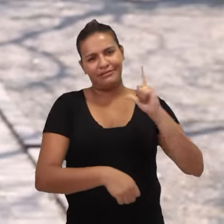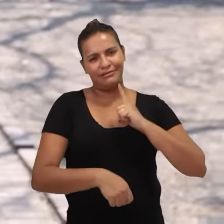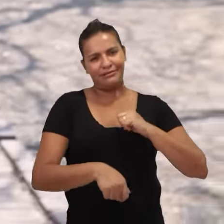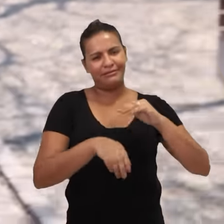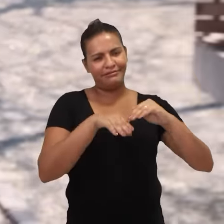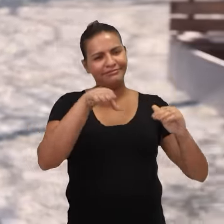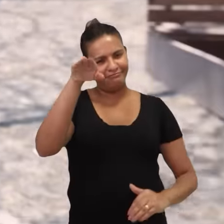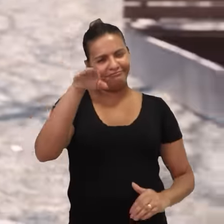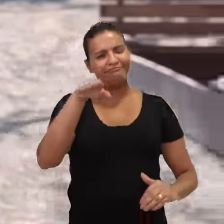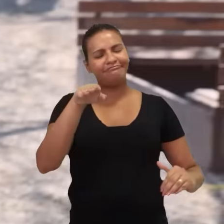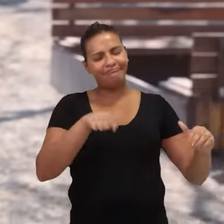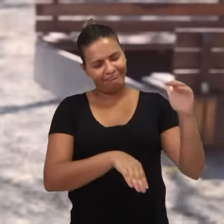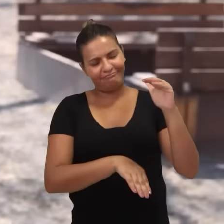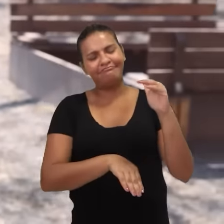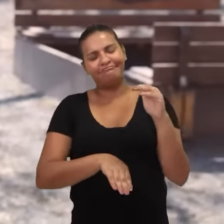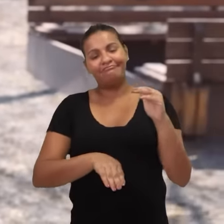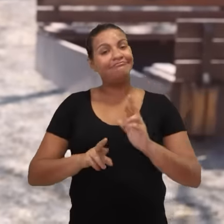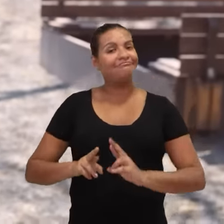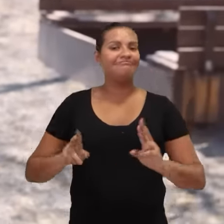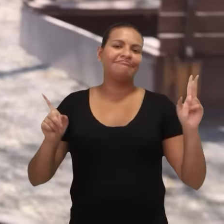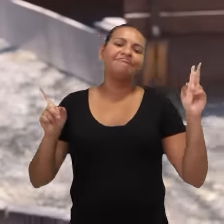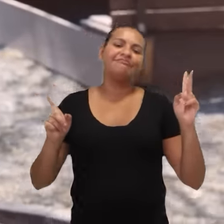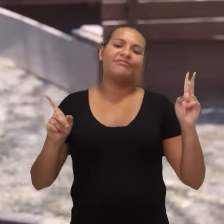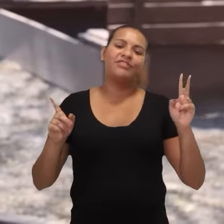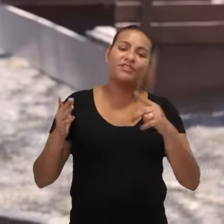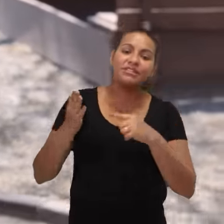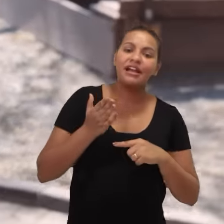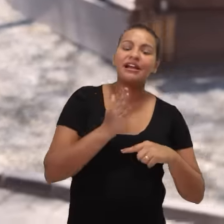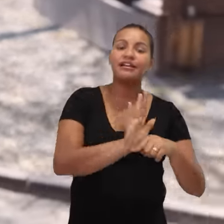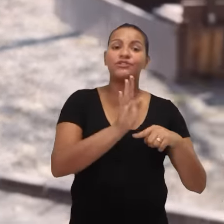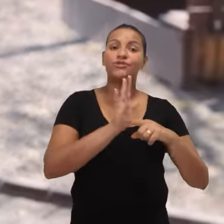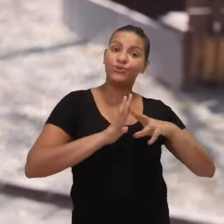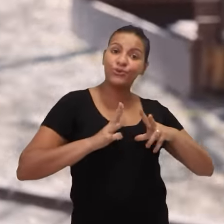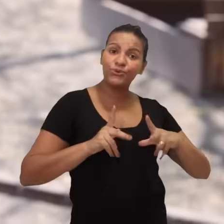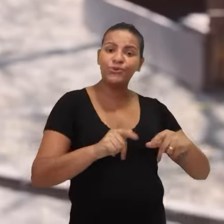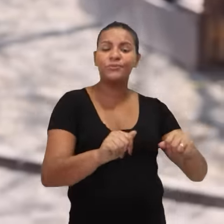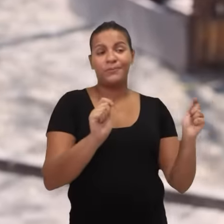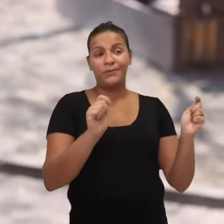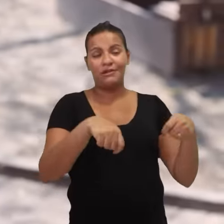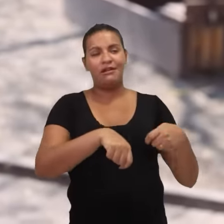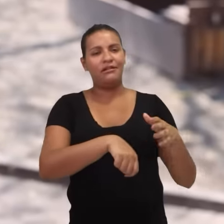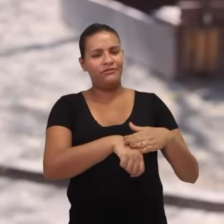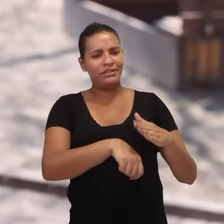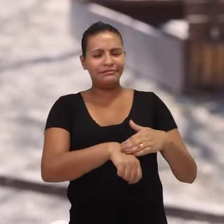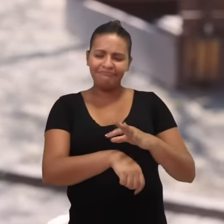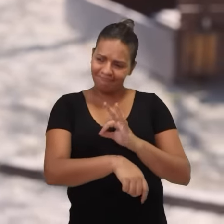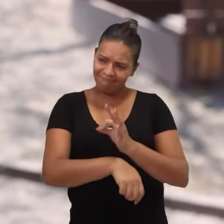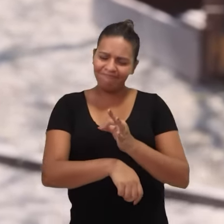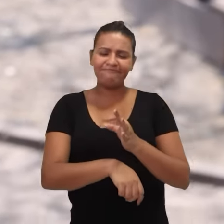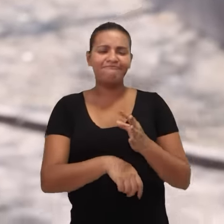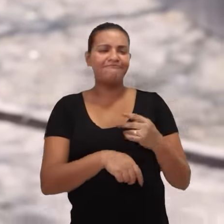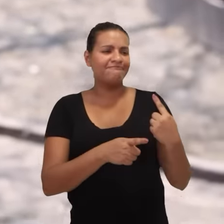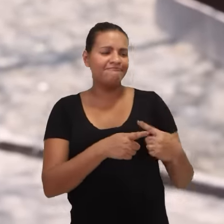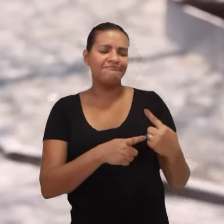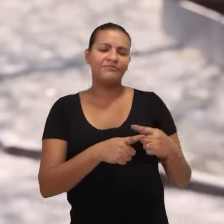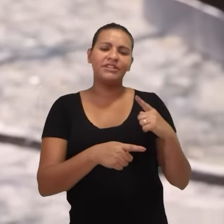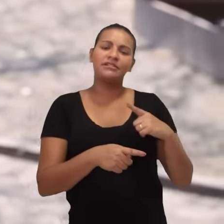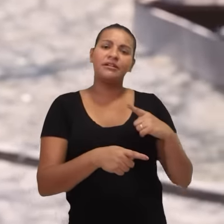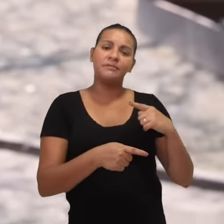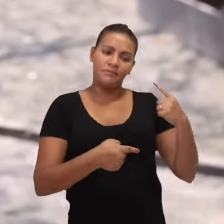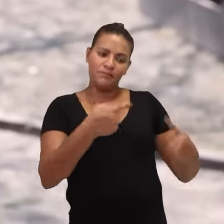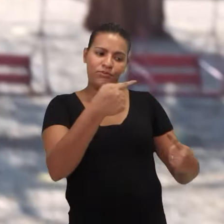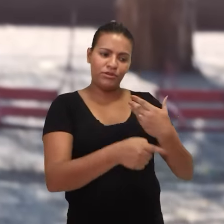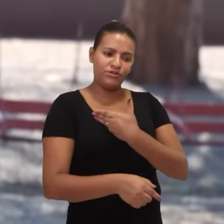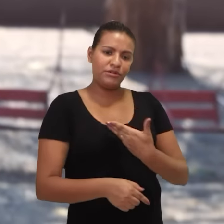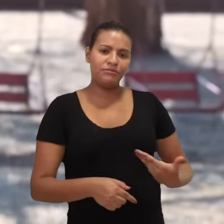Então faz toda a diferença e isso é algo que todo município pode fazer, né? Ter políticas para reduzir a desigualdade